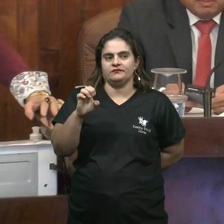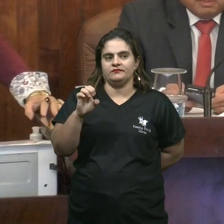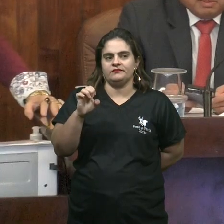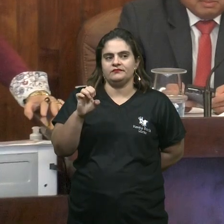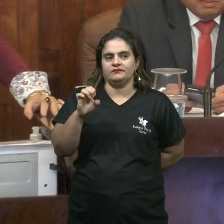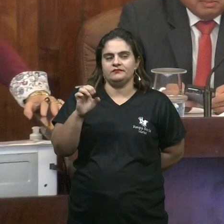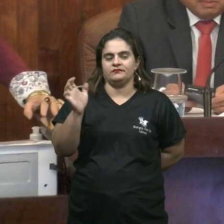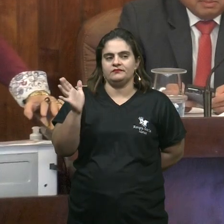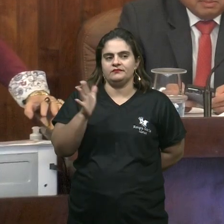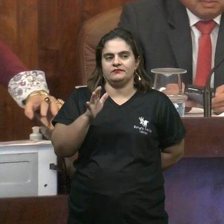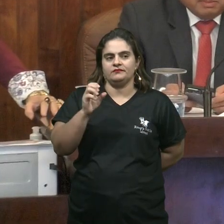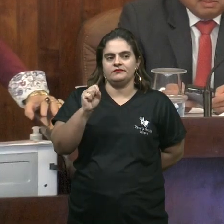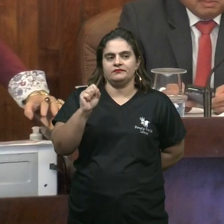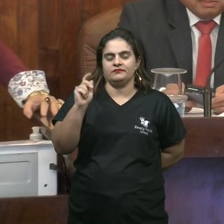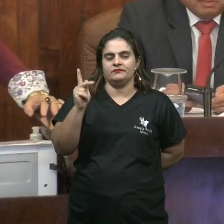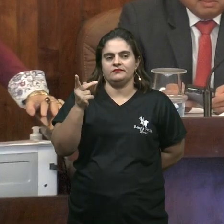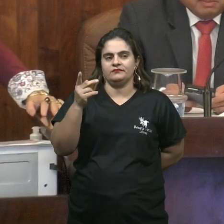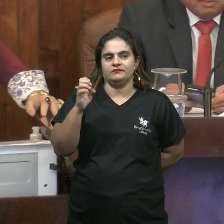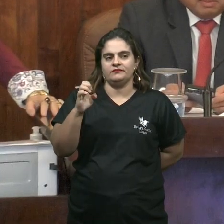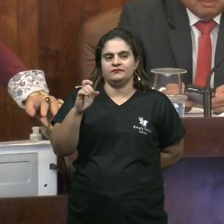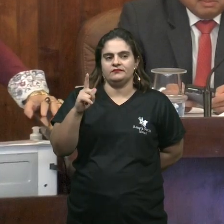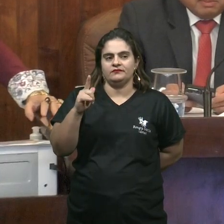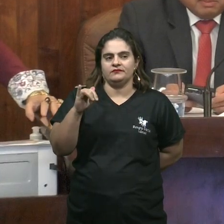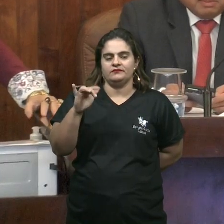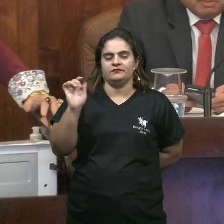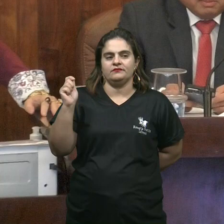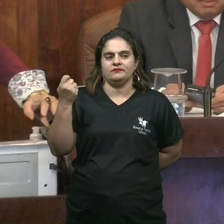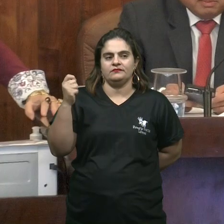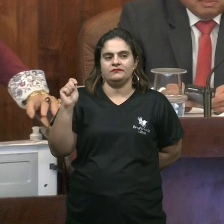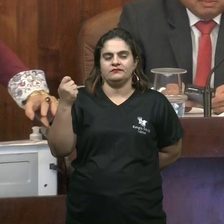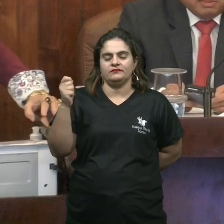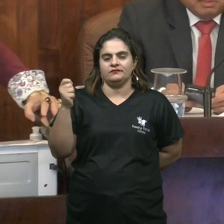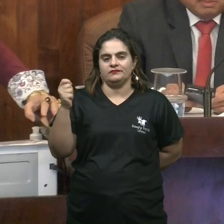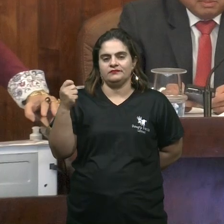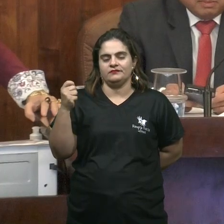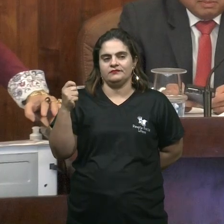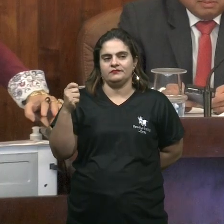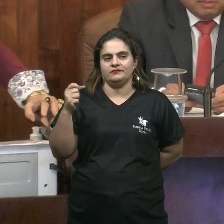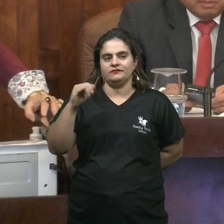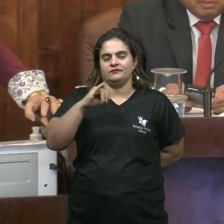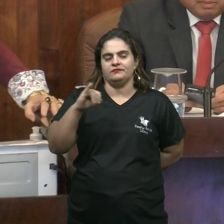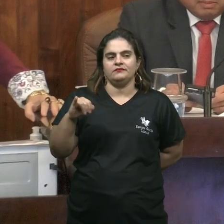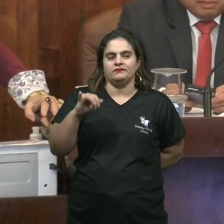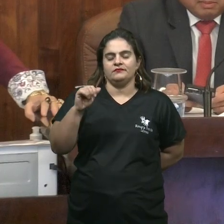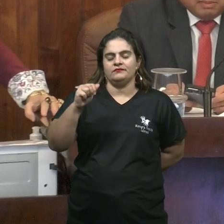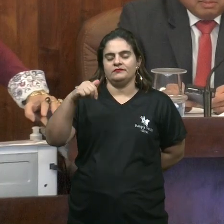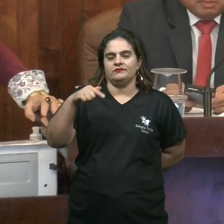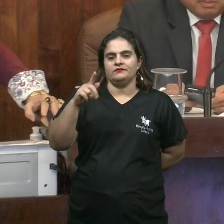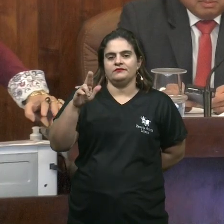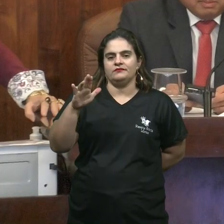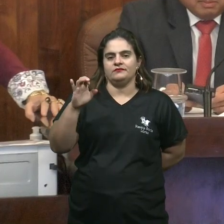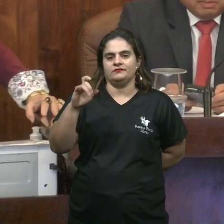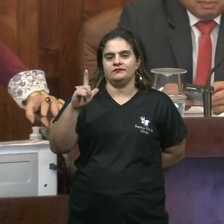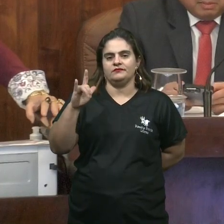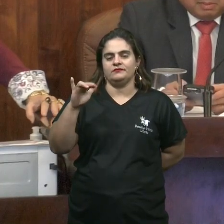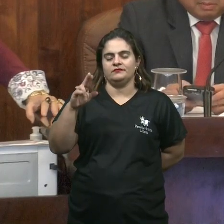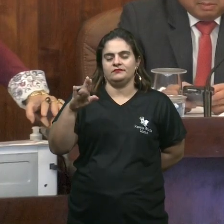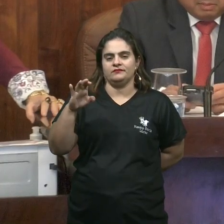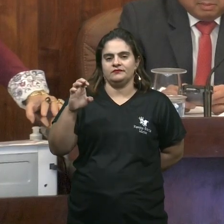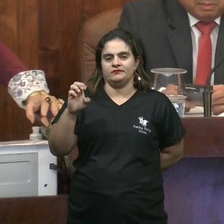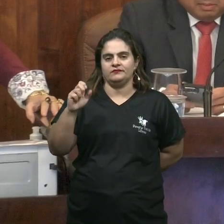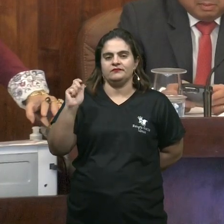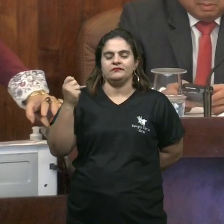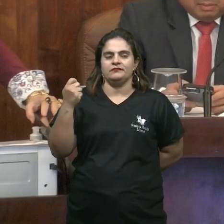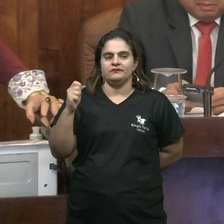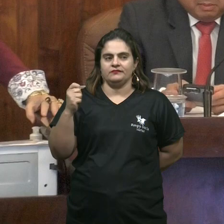da Sheila Giroto, que é presidente da ONG Garra, né, e da Jaqueline Vasconcelos, que é